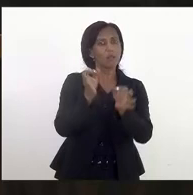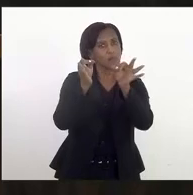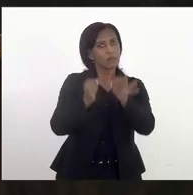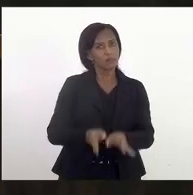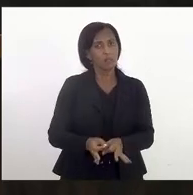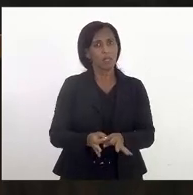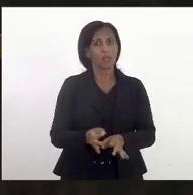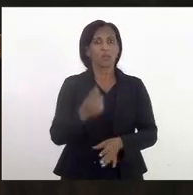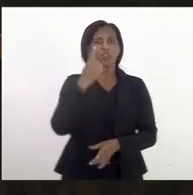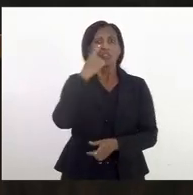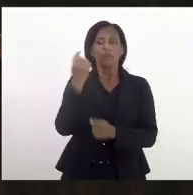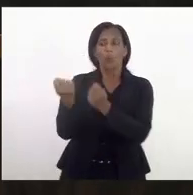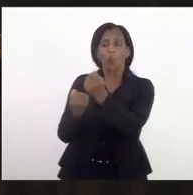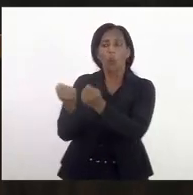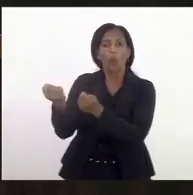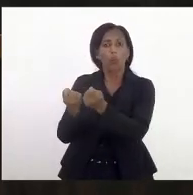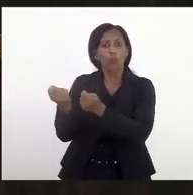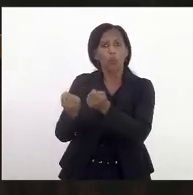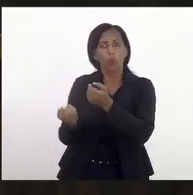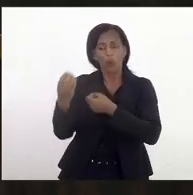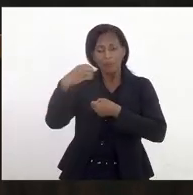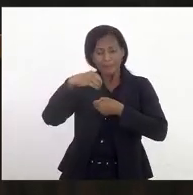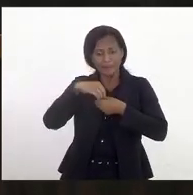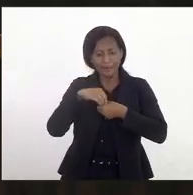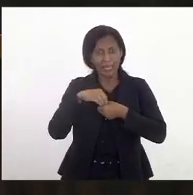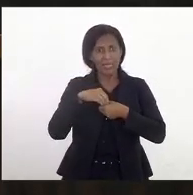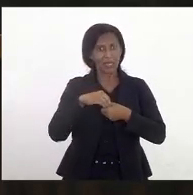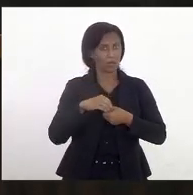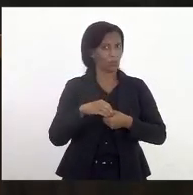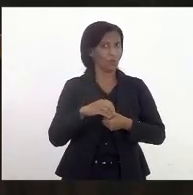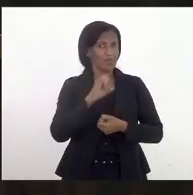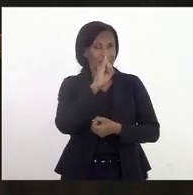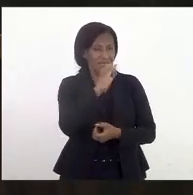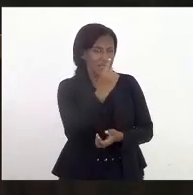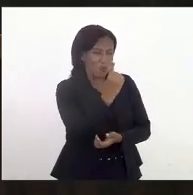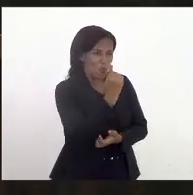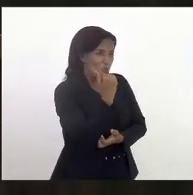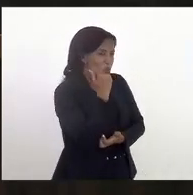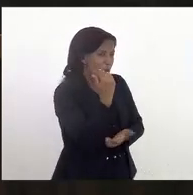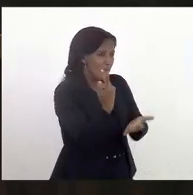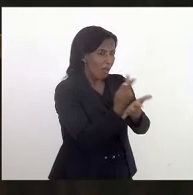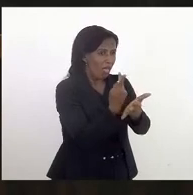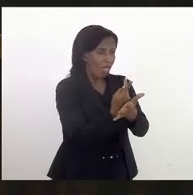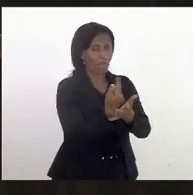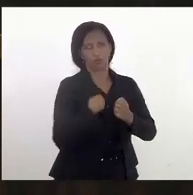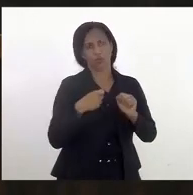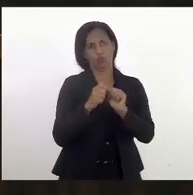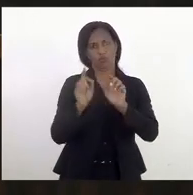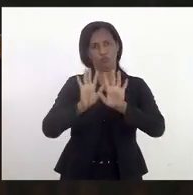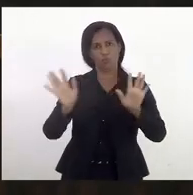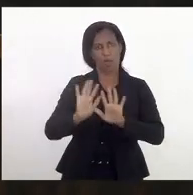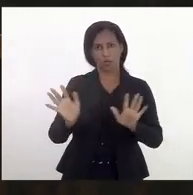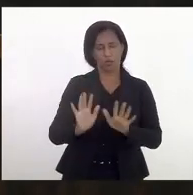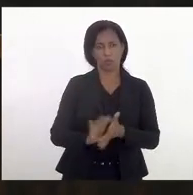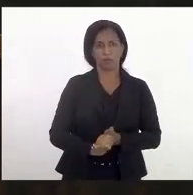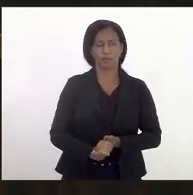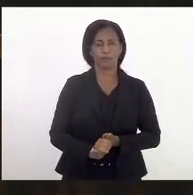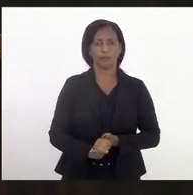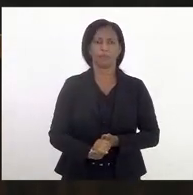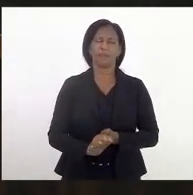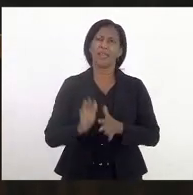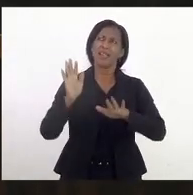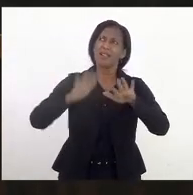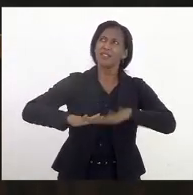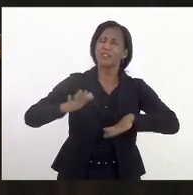muito os órgãos de controle interno muito se tem algum óbice a gente não faz Ah entendeu então às vezes é uma